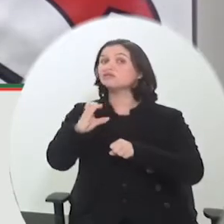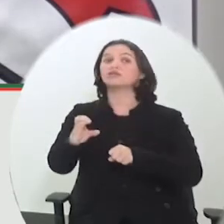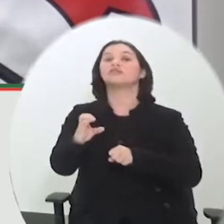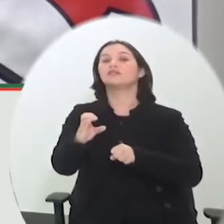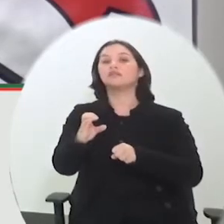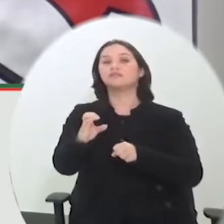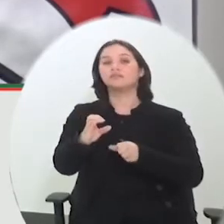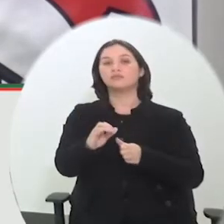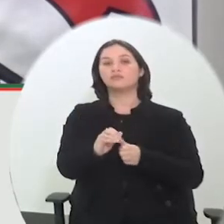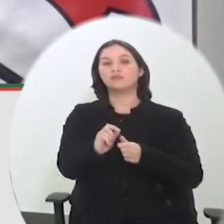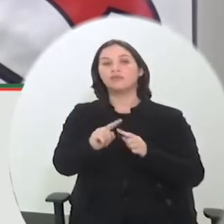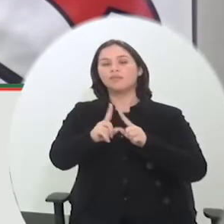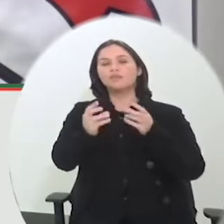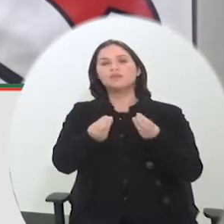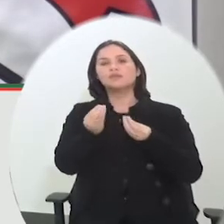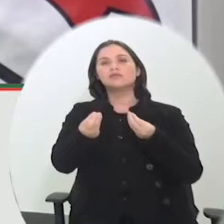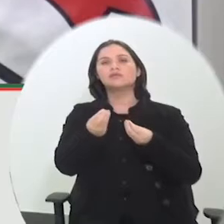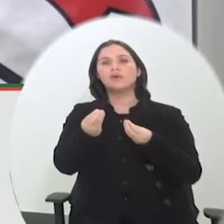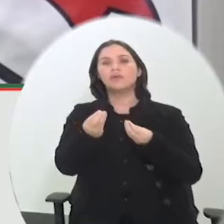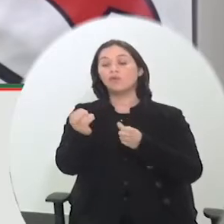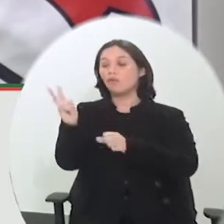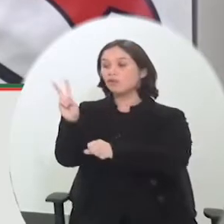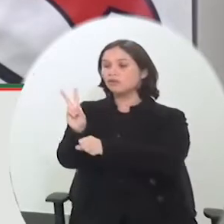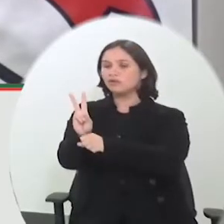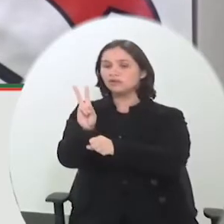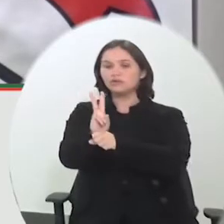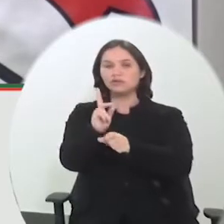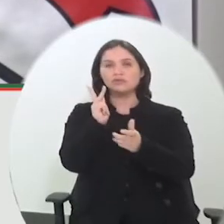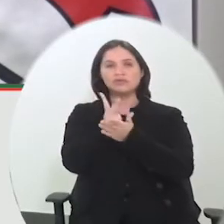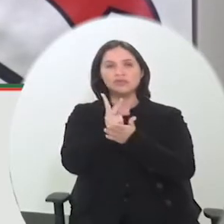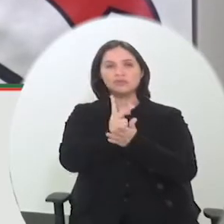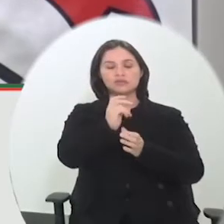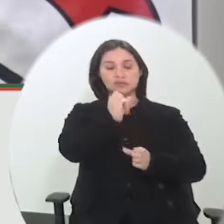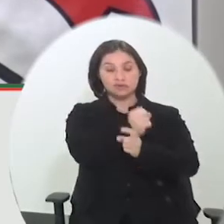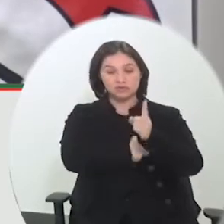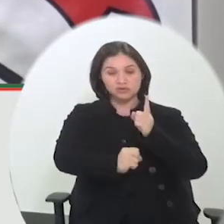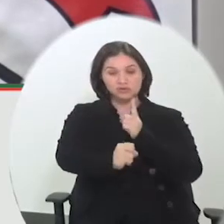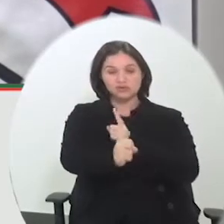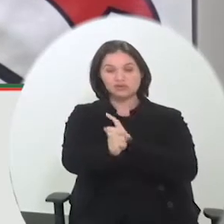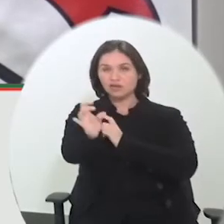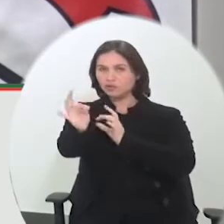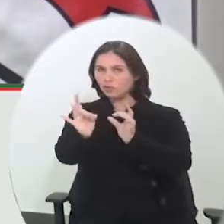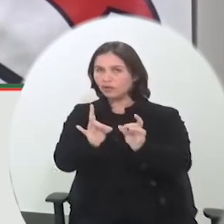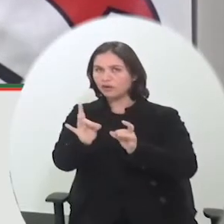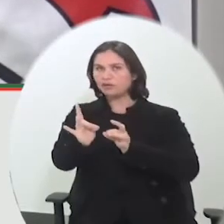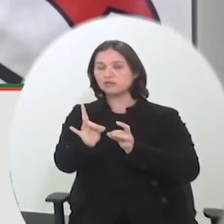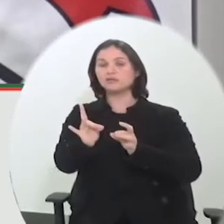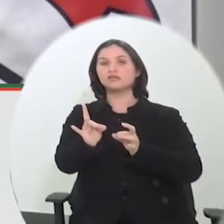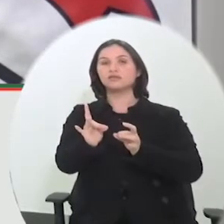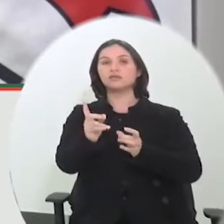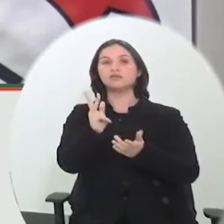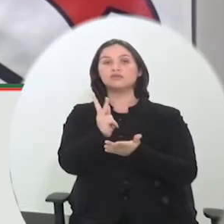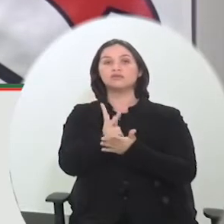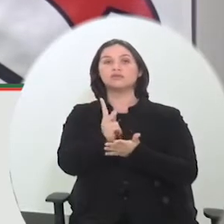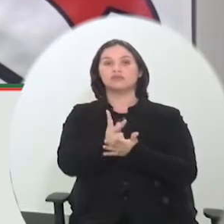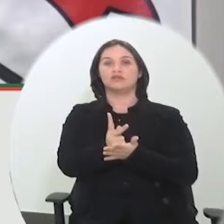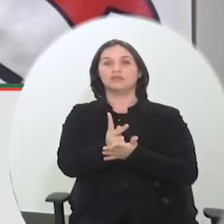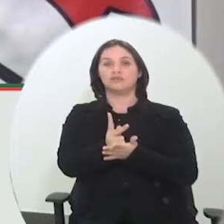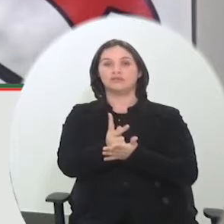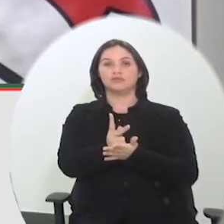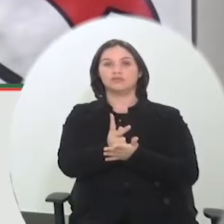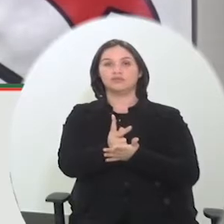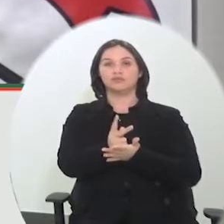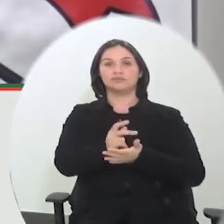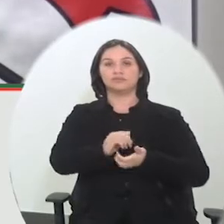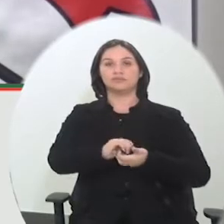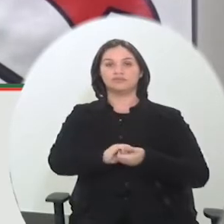missão é agir na defesa da sociedade e preservação da ordem pública, promovendo e participando de medidas de proteção à